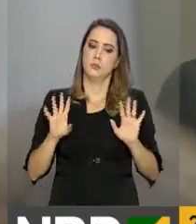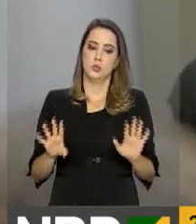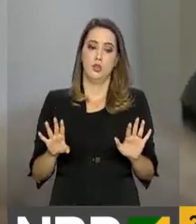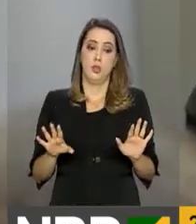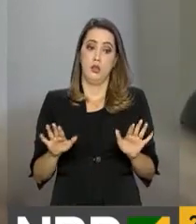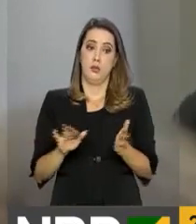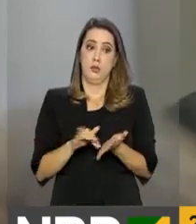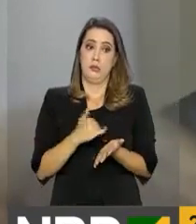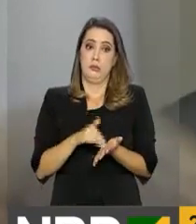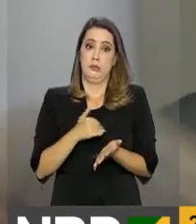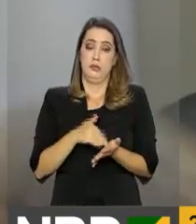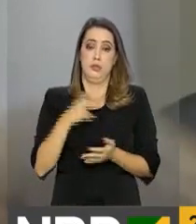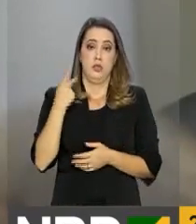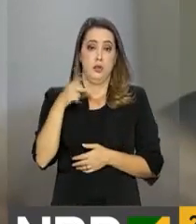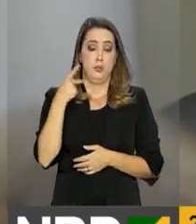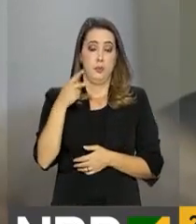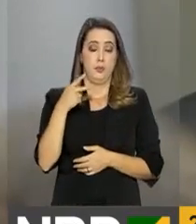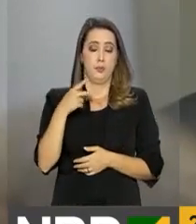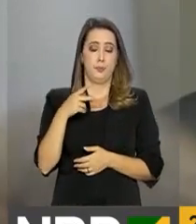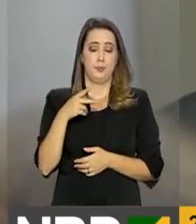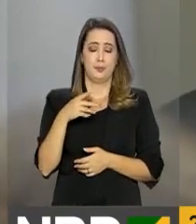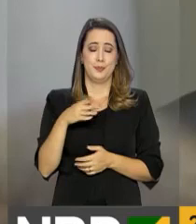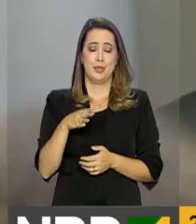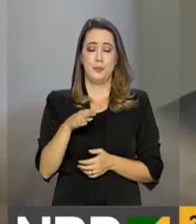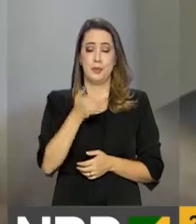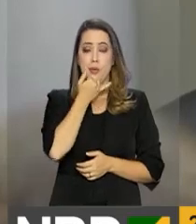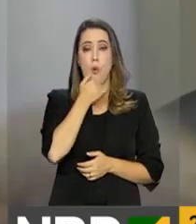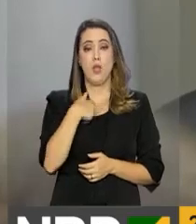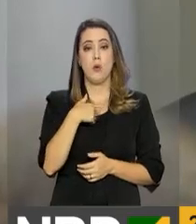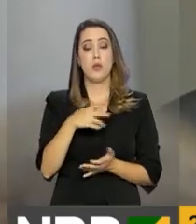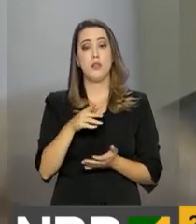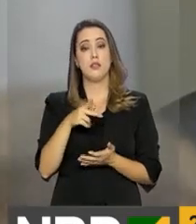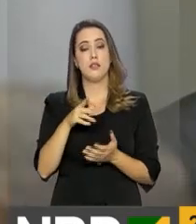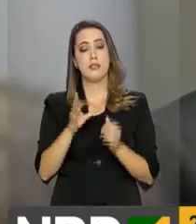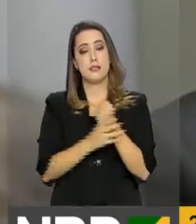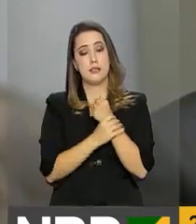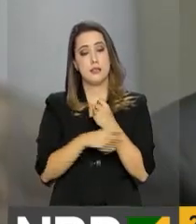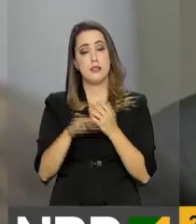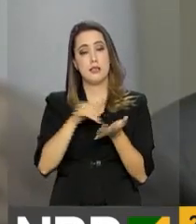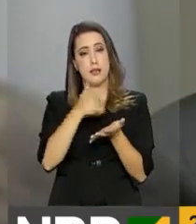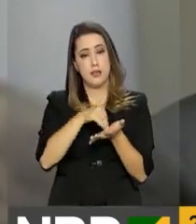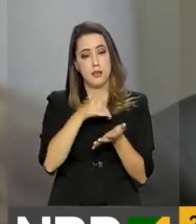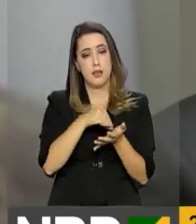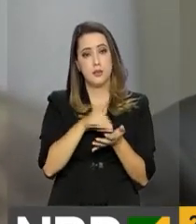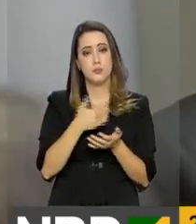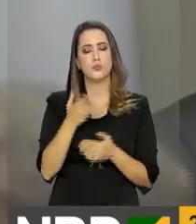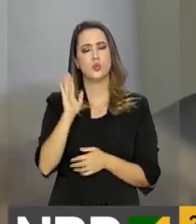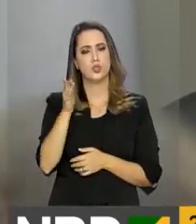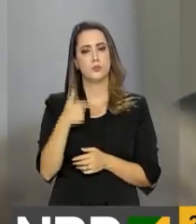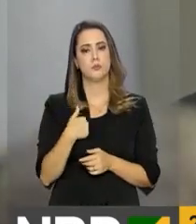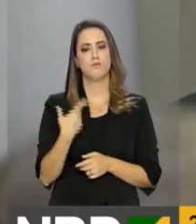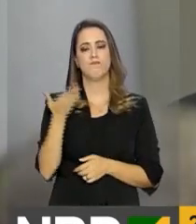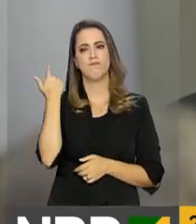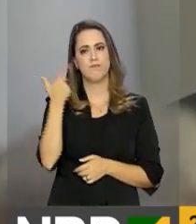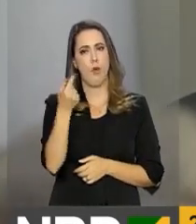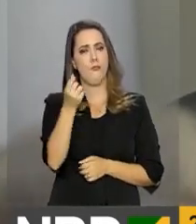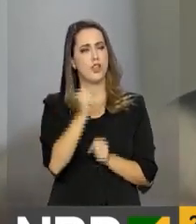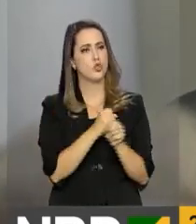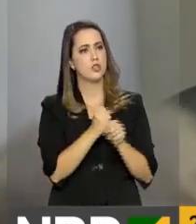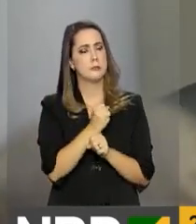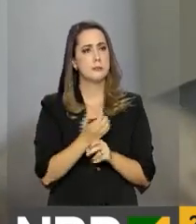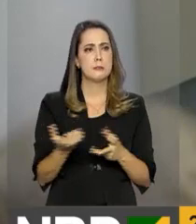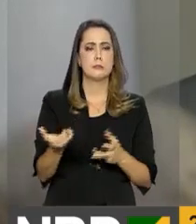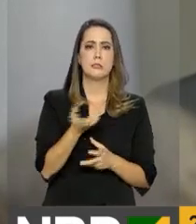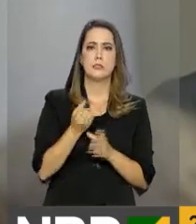fui secretário da Segurança Pública duas vezes aqui em São Paulo, logo acudiu a seguinte ideia, interessante, há mais de 20 anos, que se pleiteia